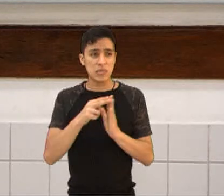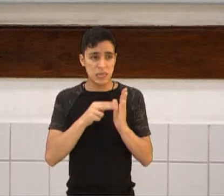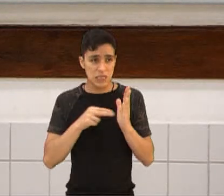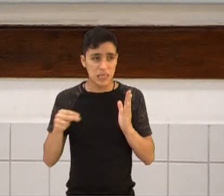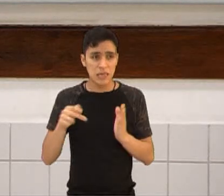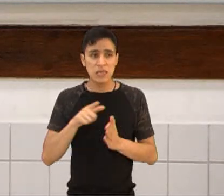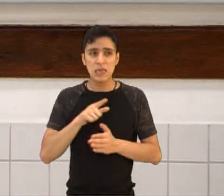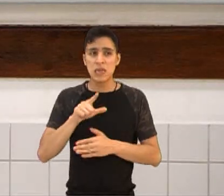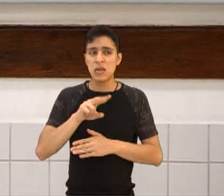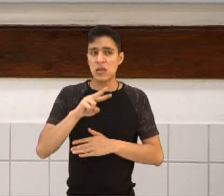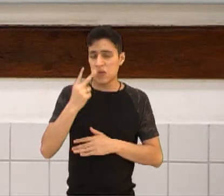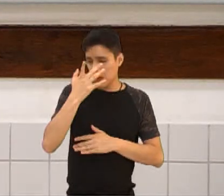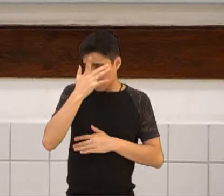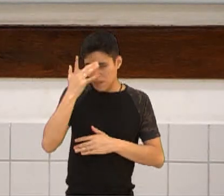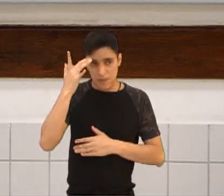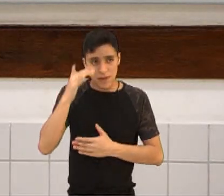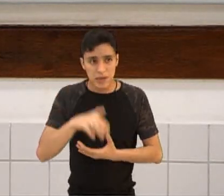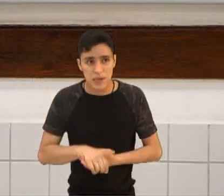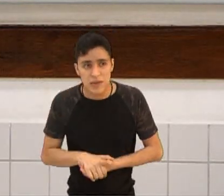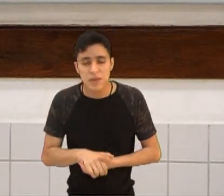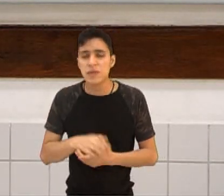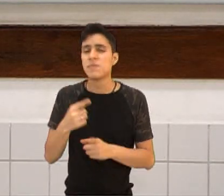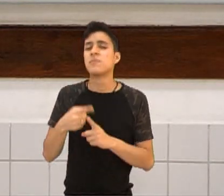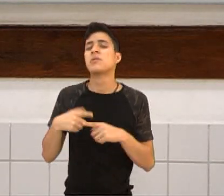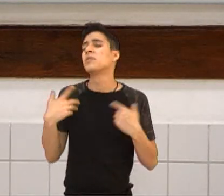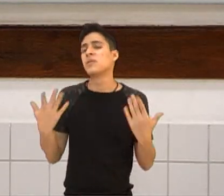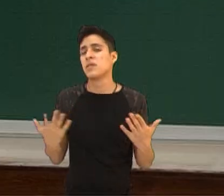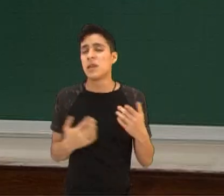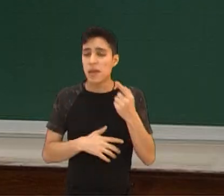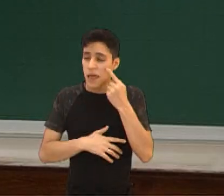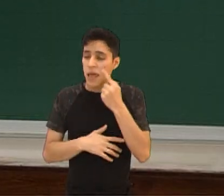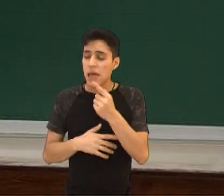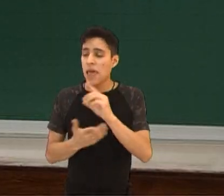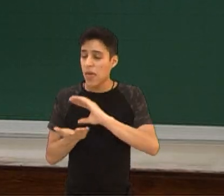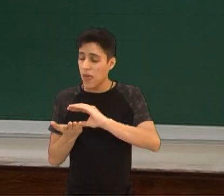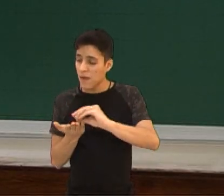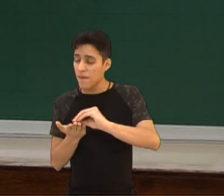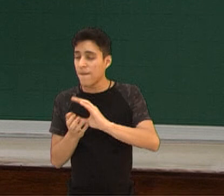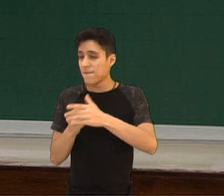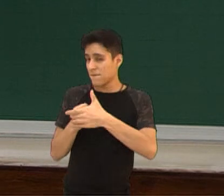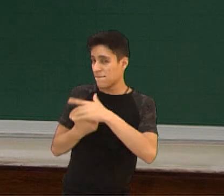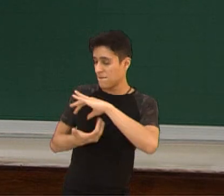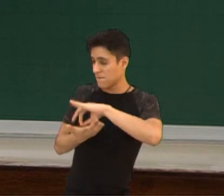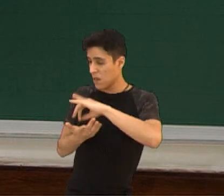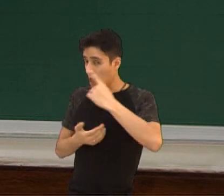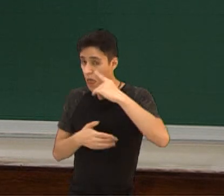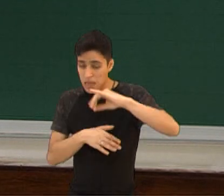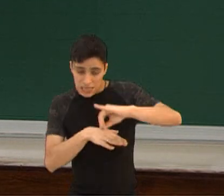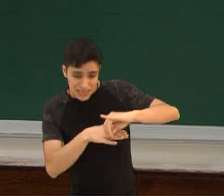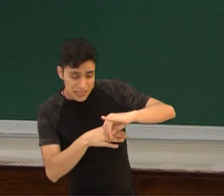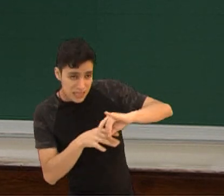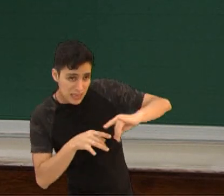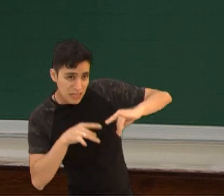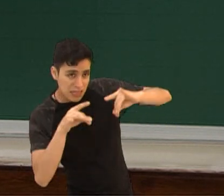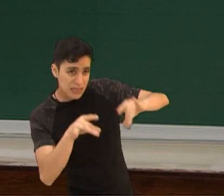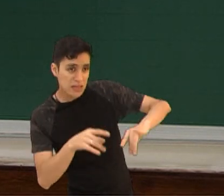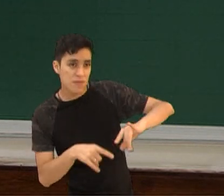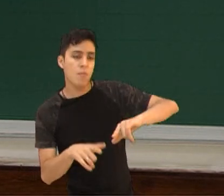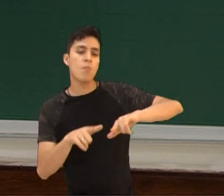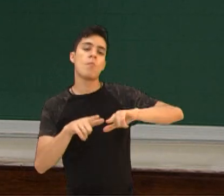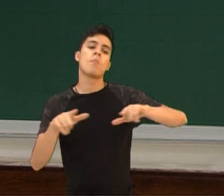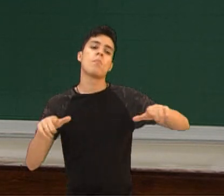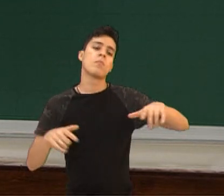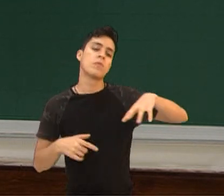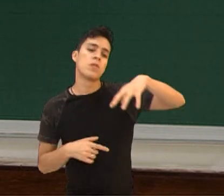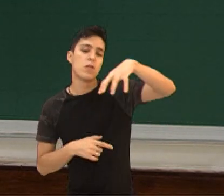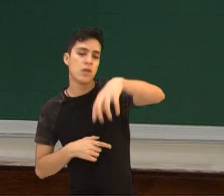quilômetro quadrado. Porque isso é um dado que mascara a realidade, porque no centro da Austrália, aqui, onde eu tenho esse vazio